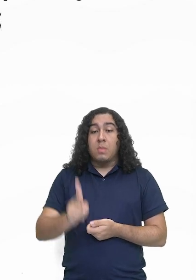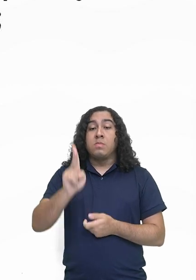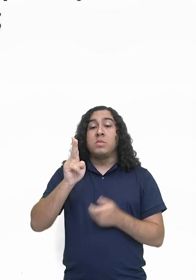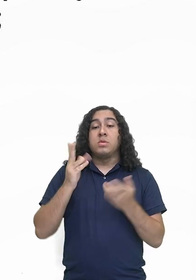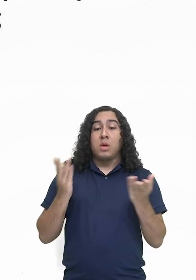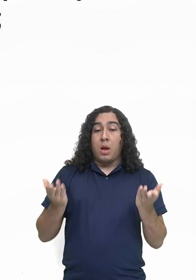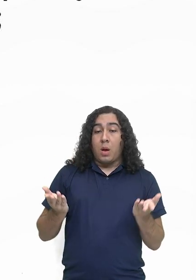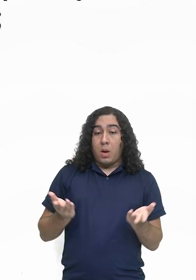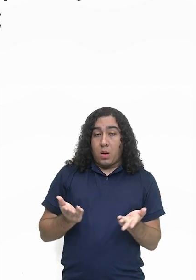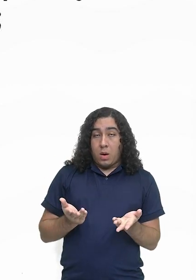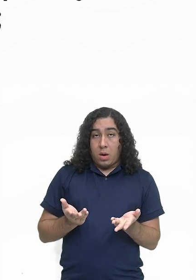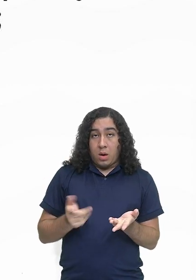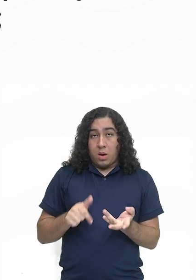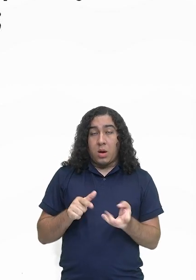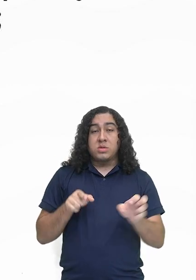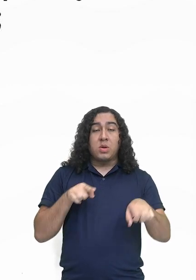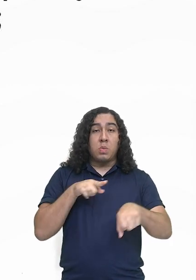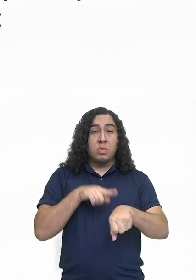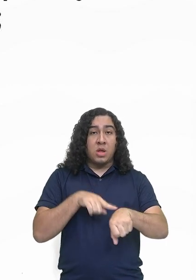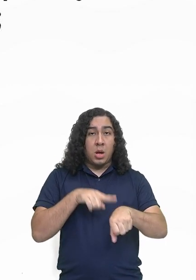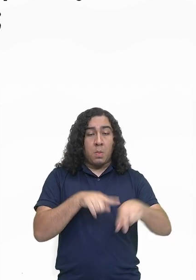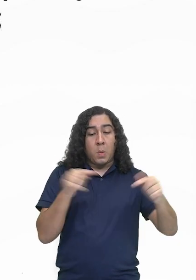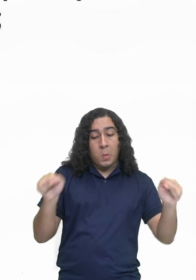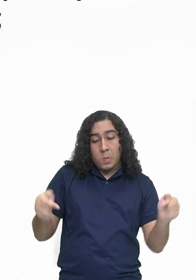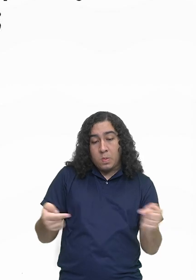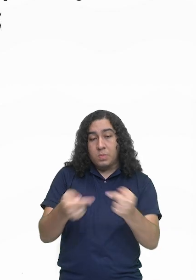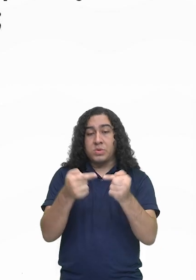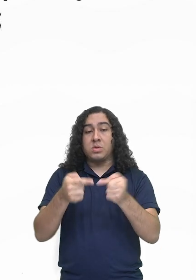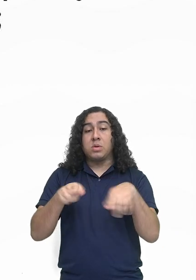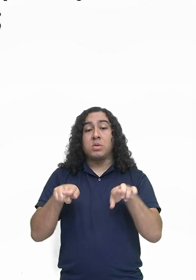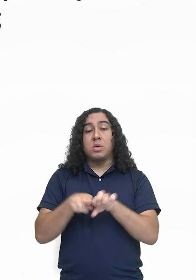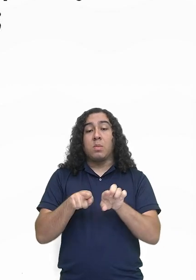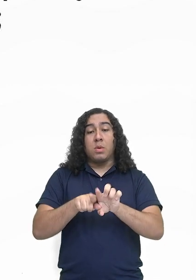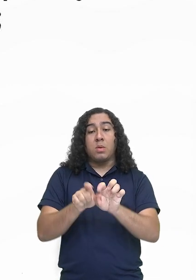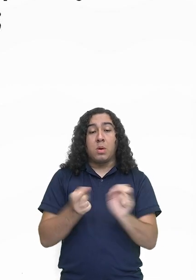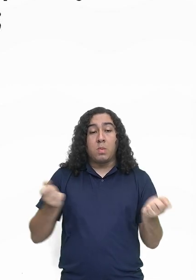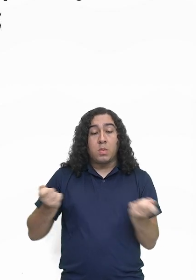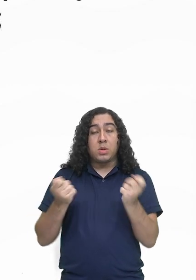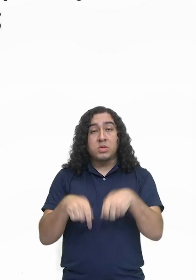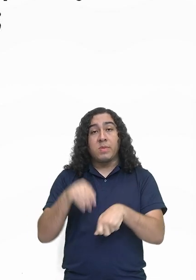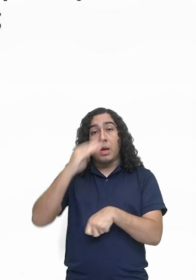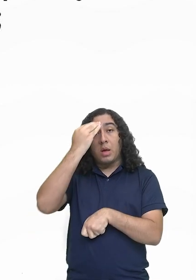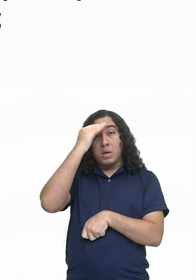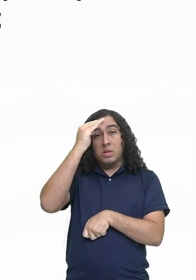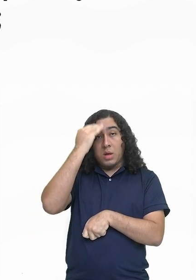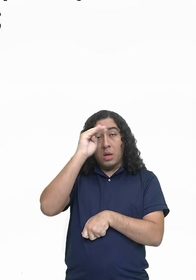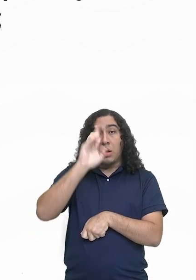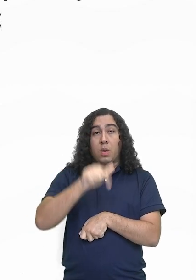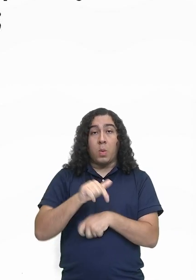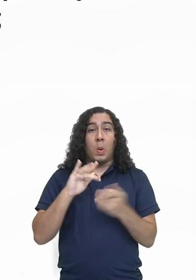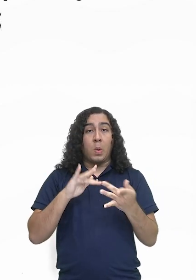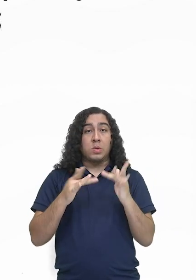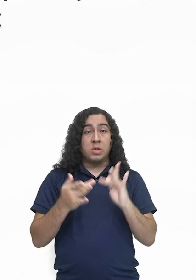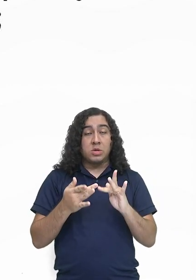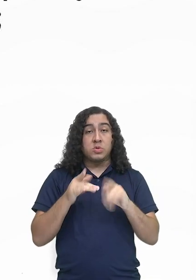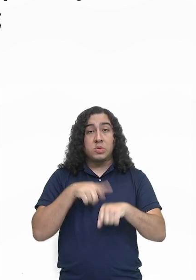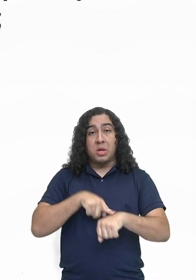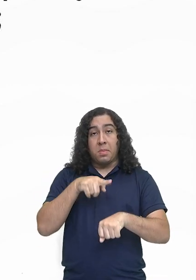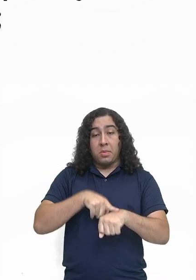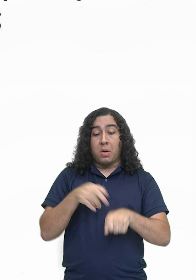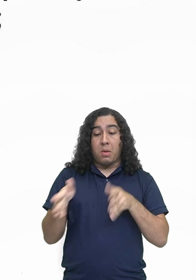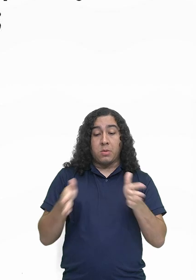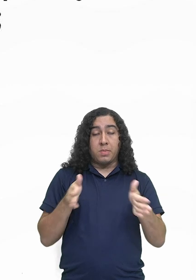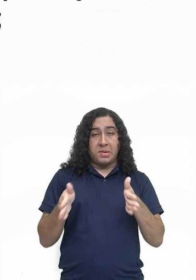sempre atuais e servem continuamente para interpretar a realidade que